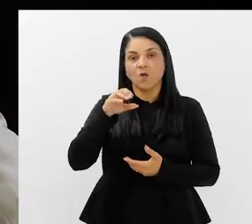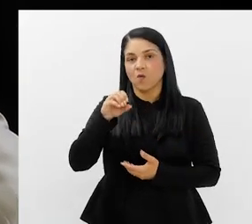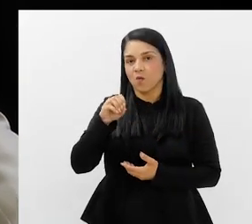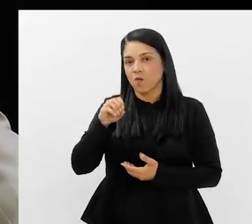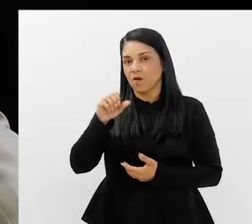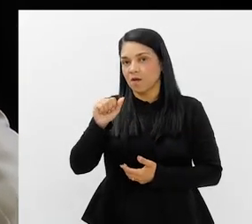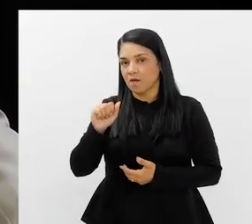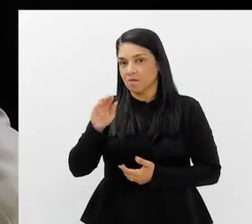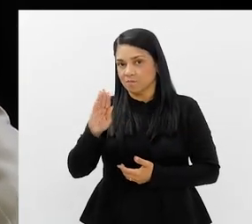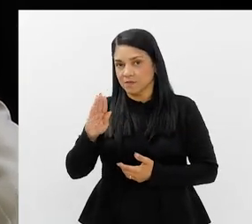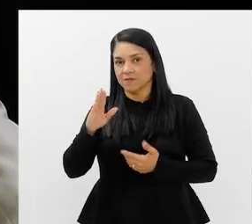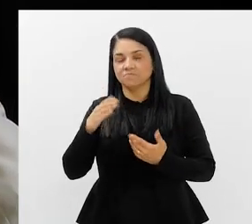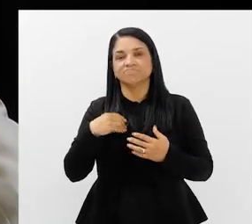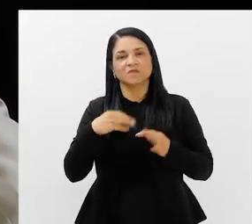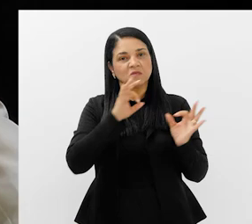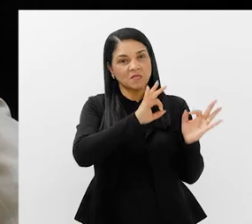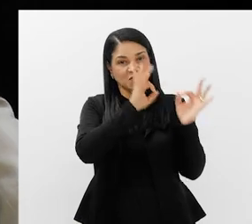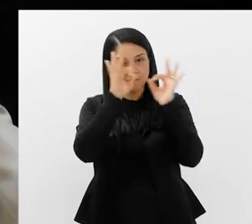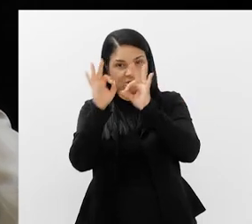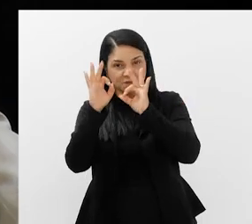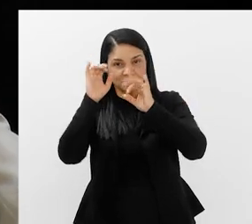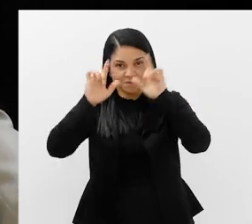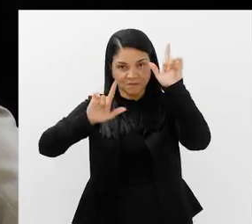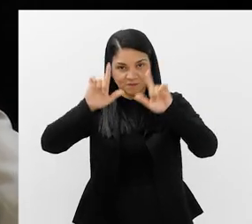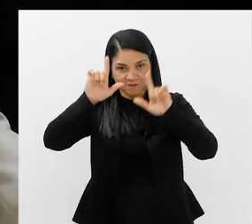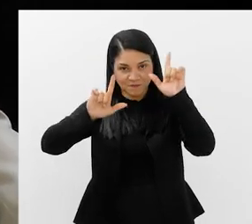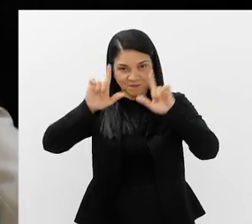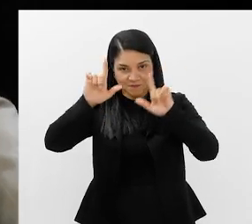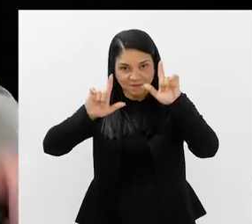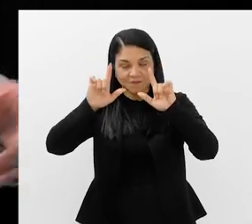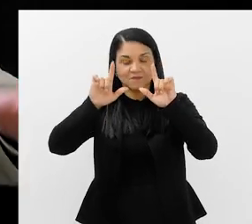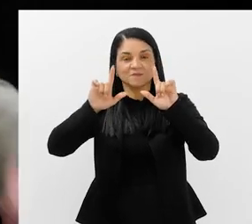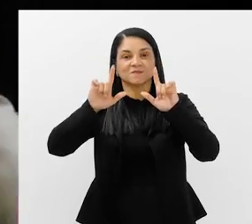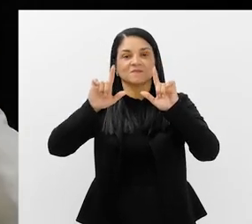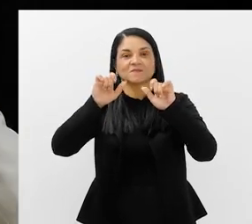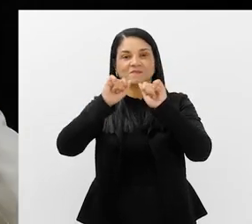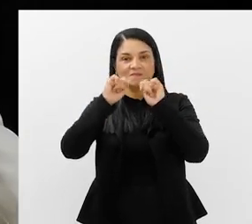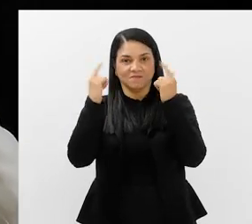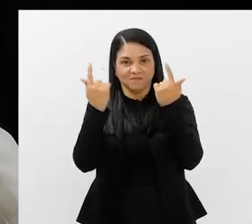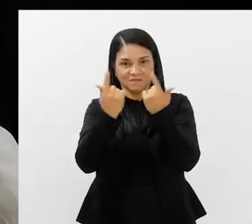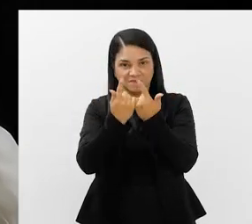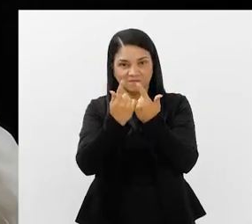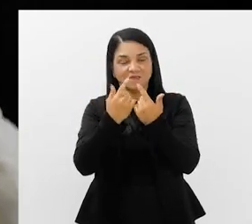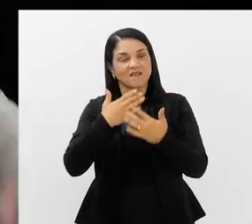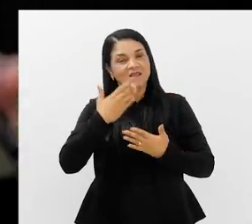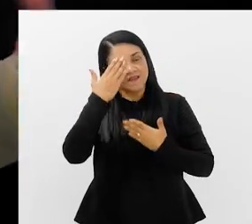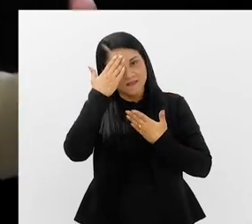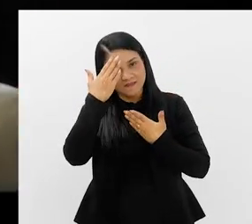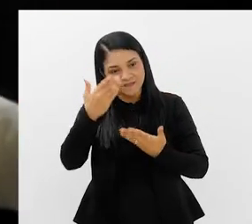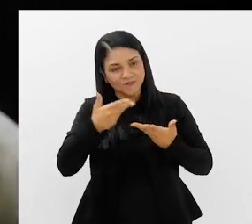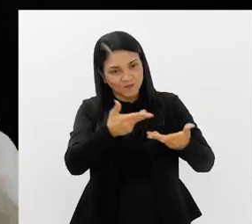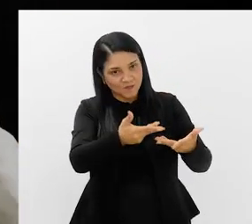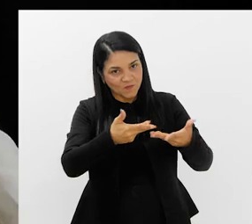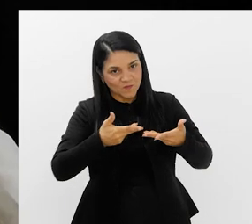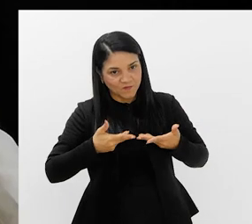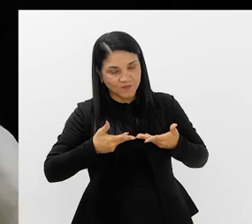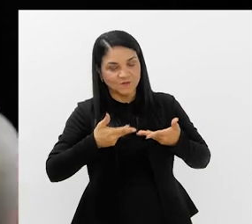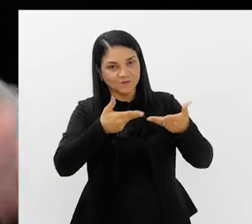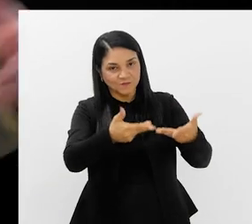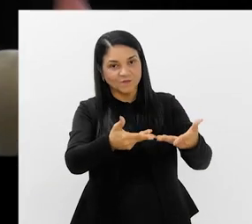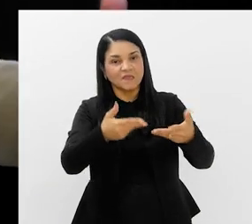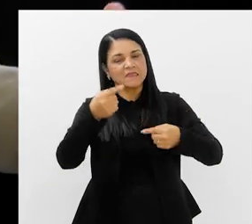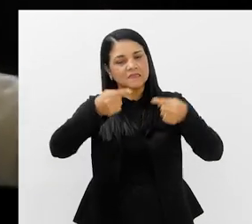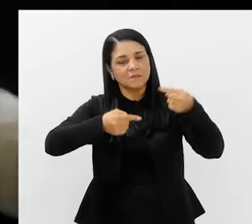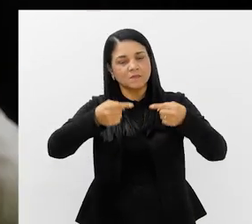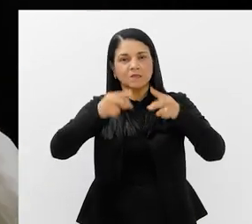querida OAB. Então, eu saúdo aqui os espectadores da TV Alerj e agradeço enormemente o convite para